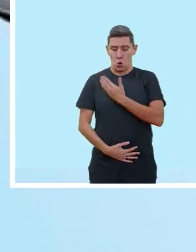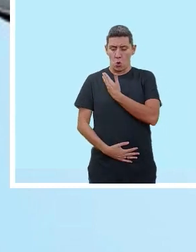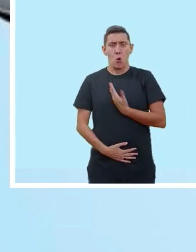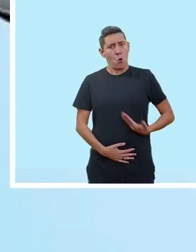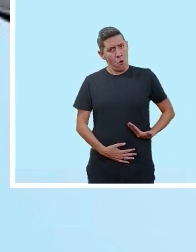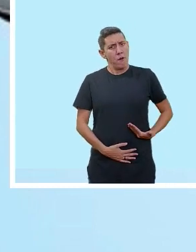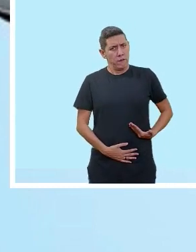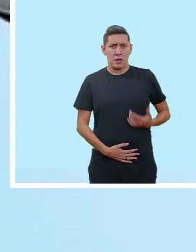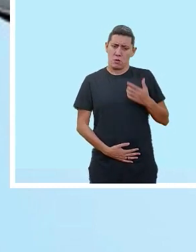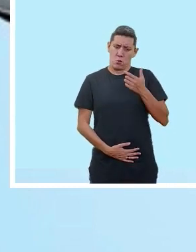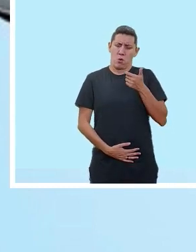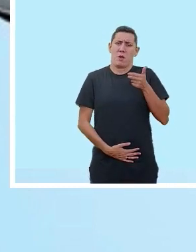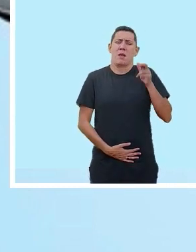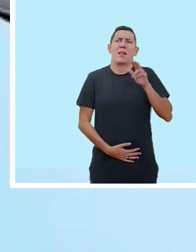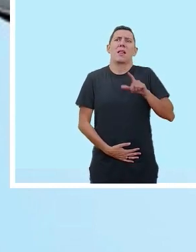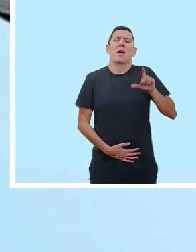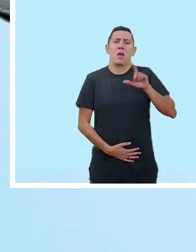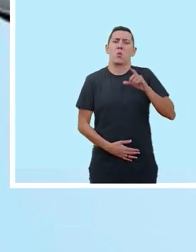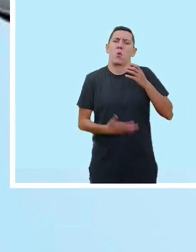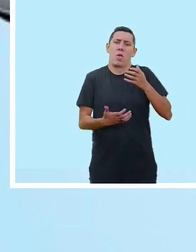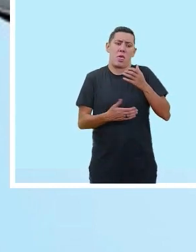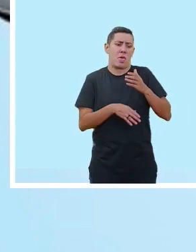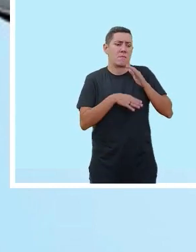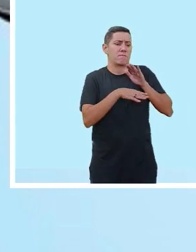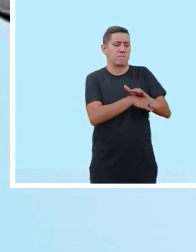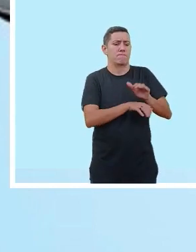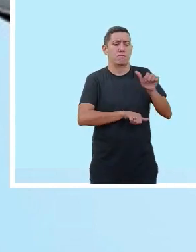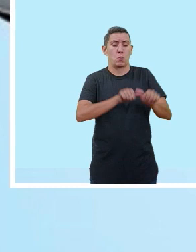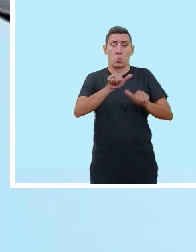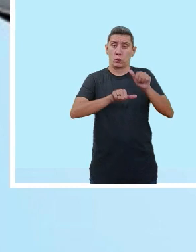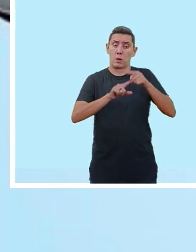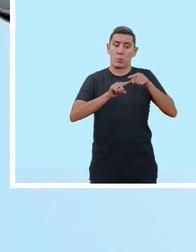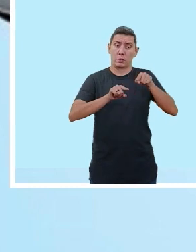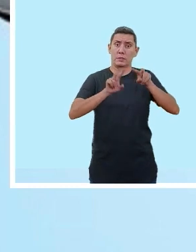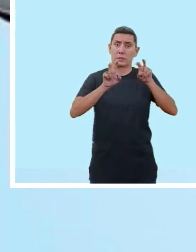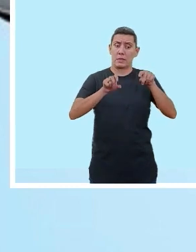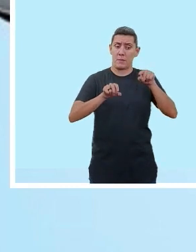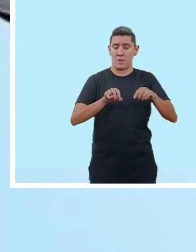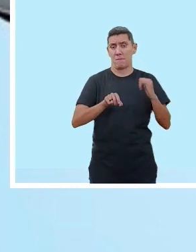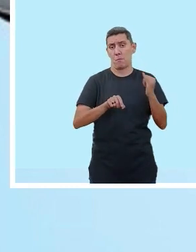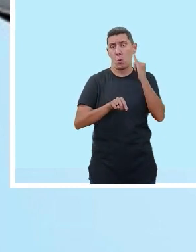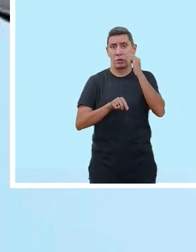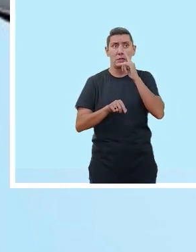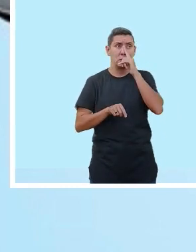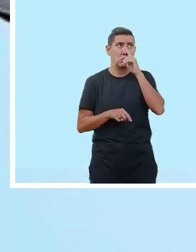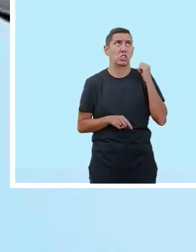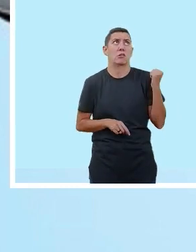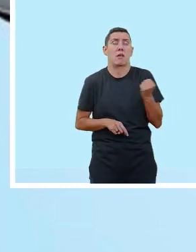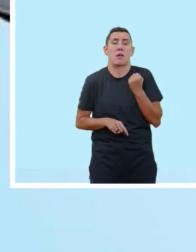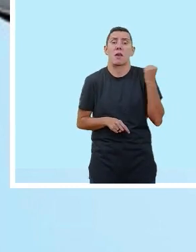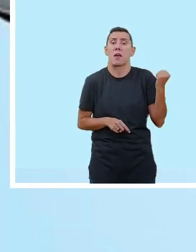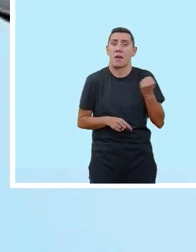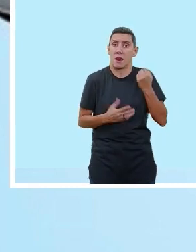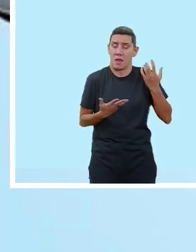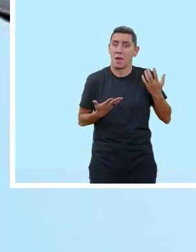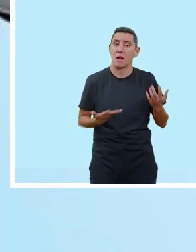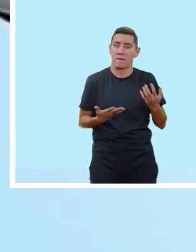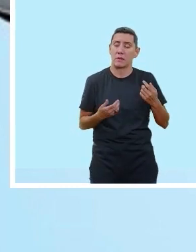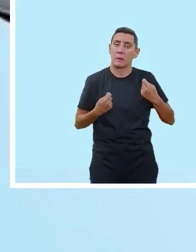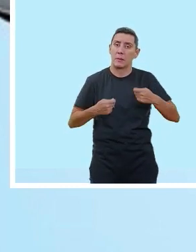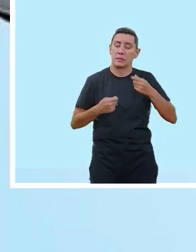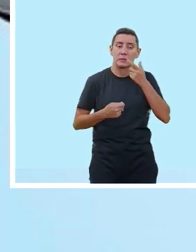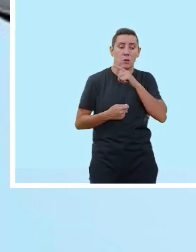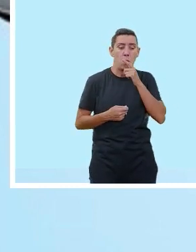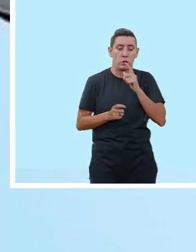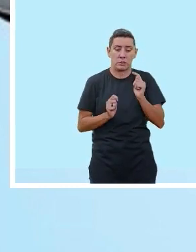nesse tópico, eles estão tratando esse tópico, ele é um tópico crítico, né? E realmente é necessário fazer o controle e redução